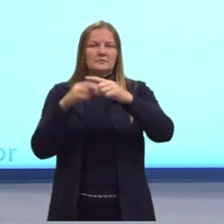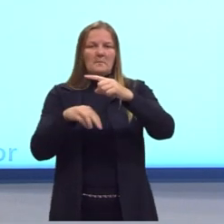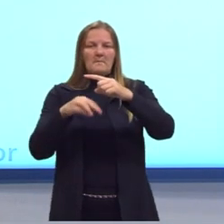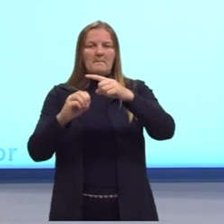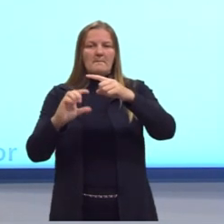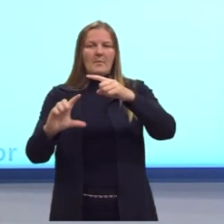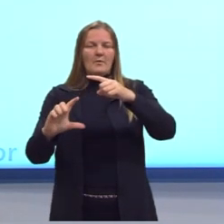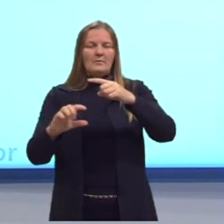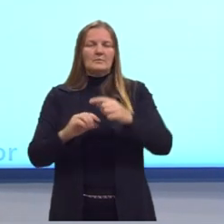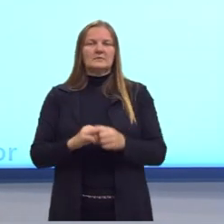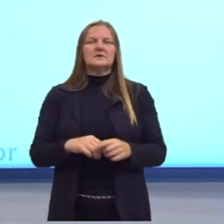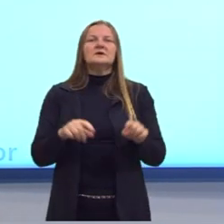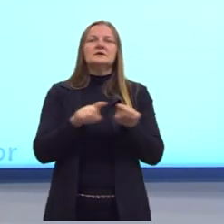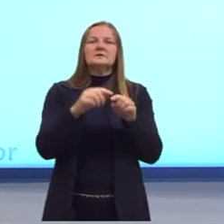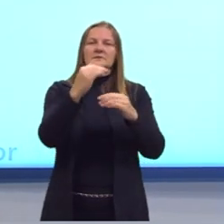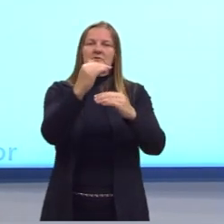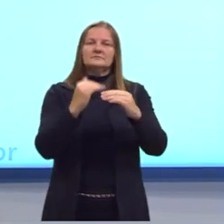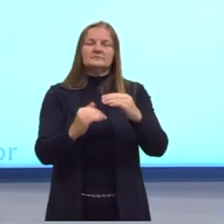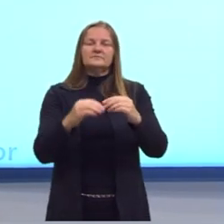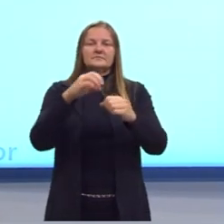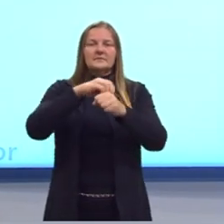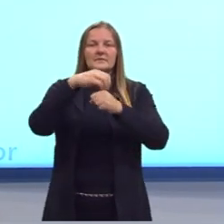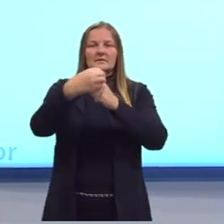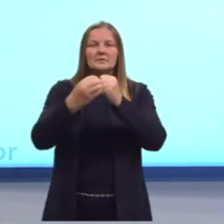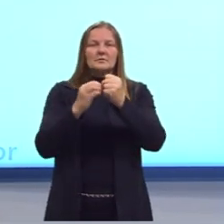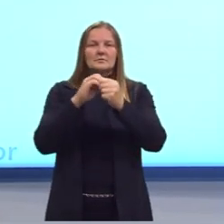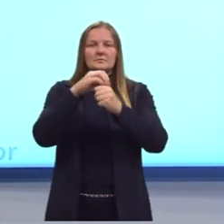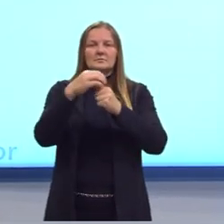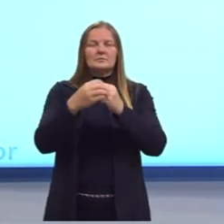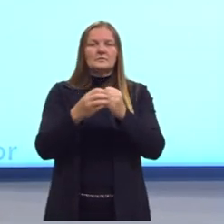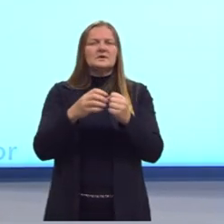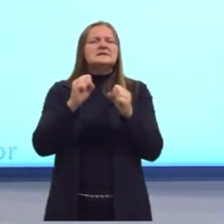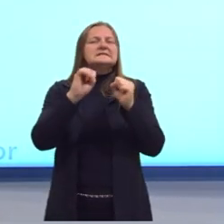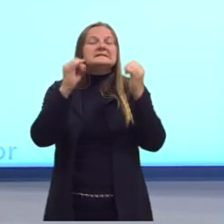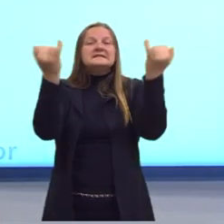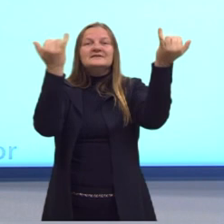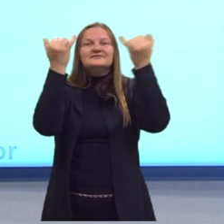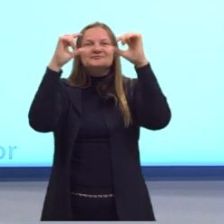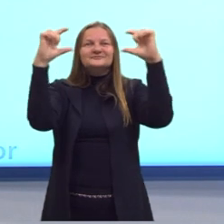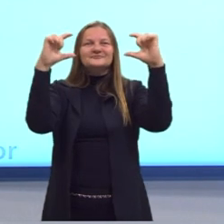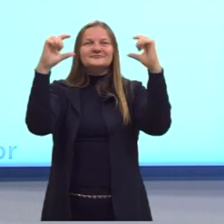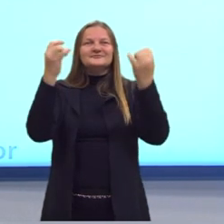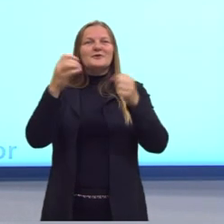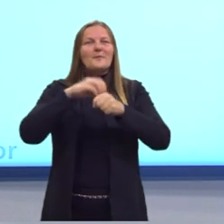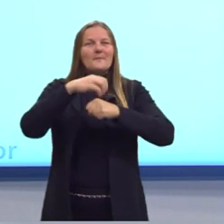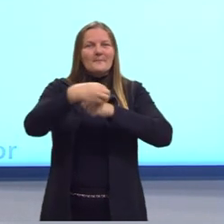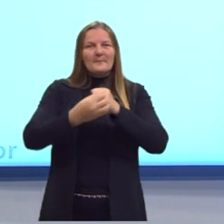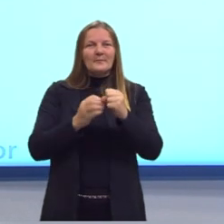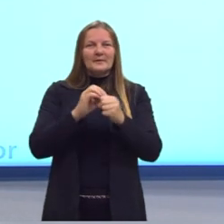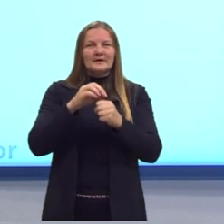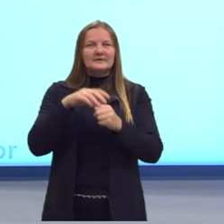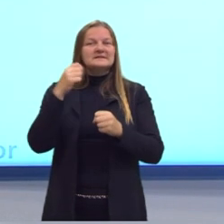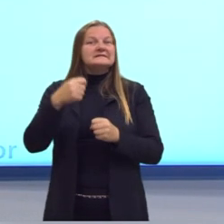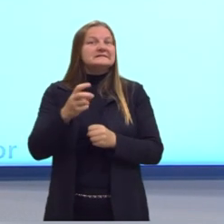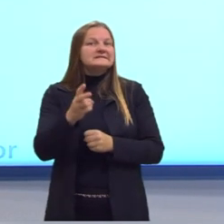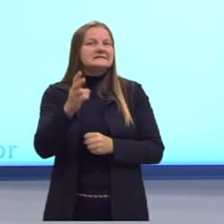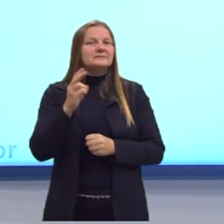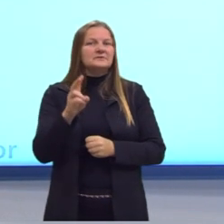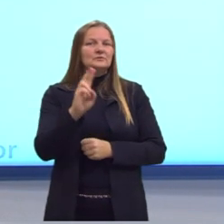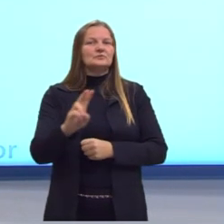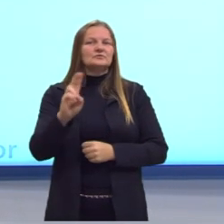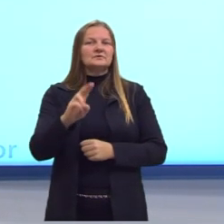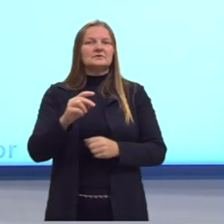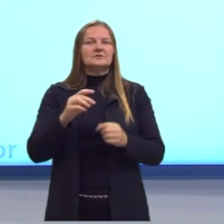Ok E falando em moléculas financiado da questão fala moléculas Então tem que se usar